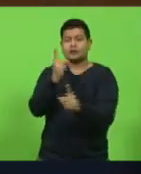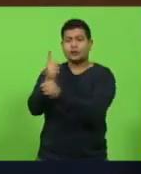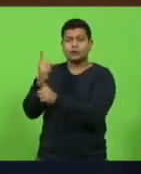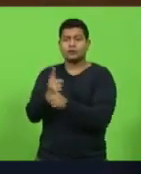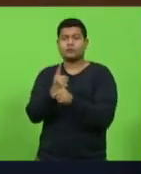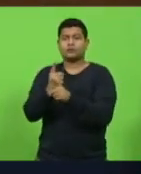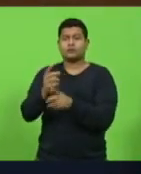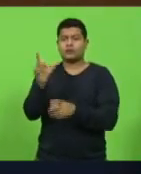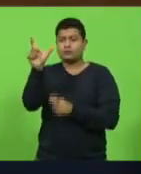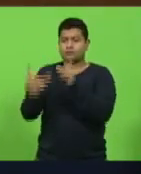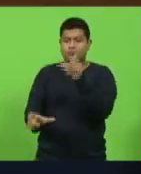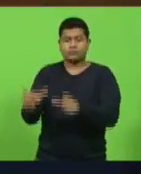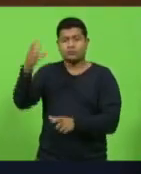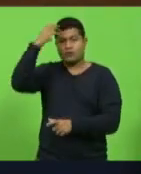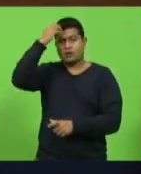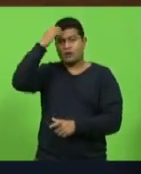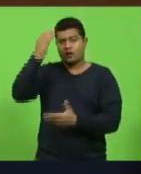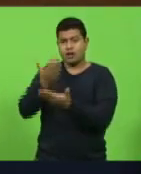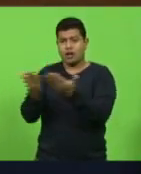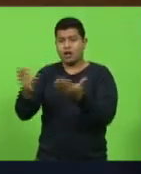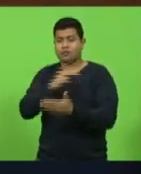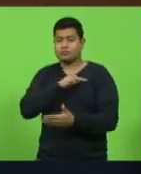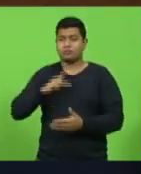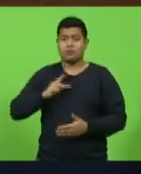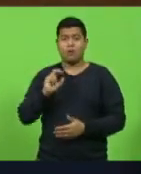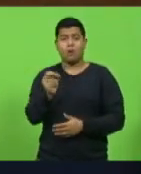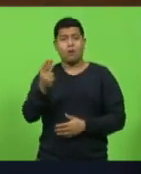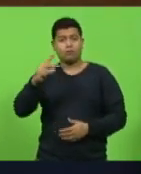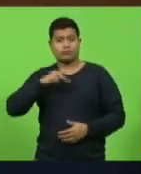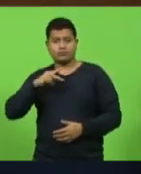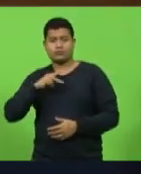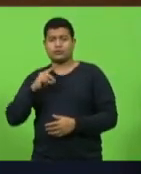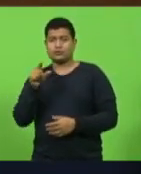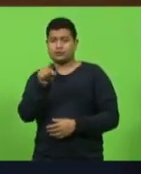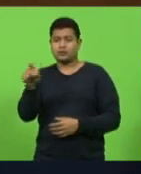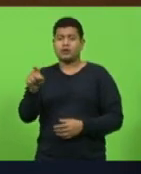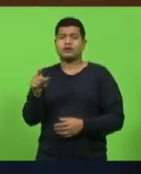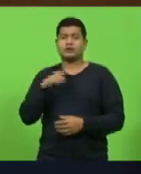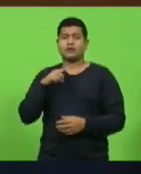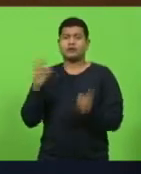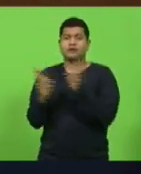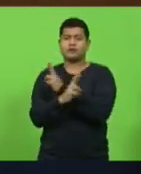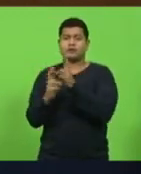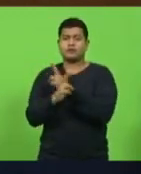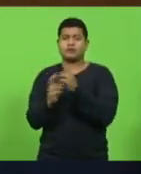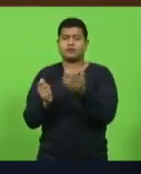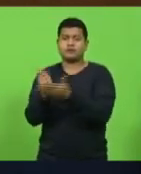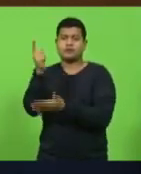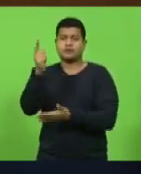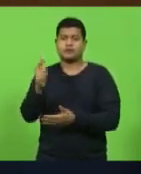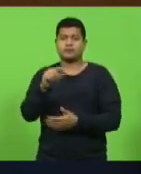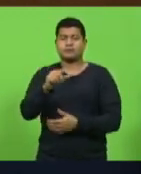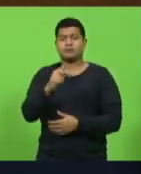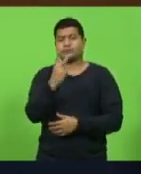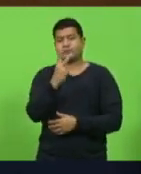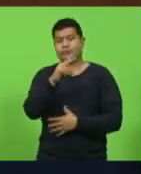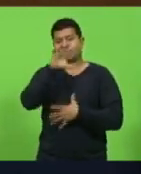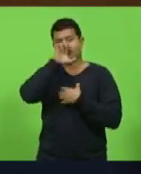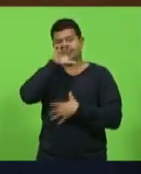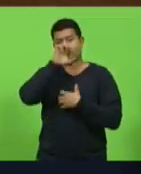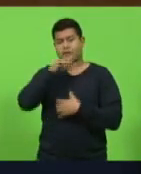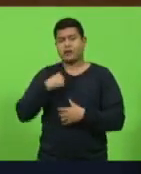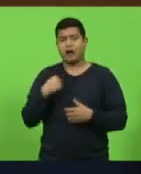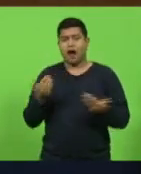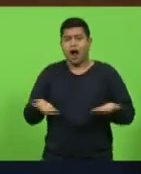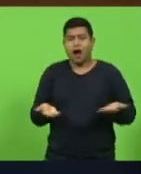dos reais agentes públicos e privados envolvidos na fatídica Compra dos respiradores essa investigação não